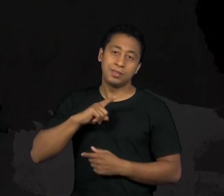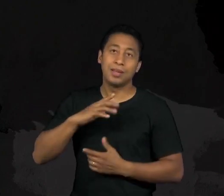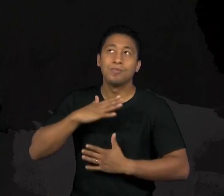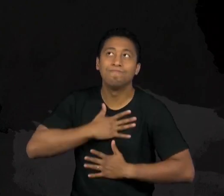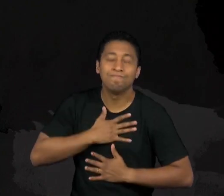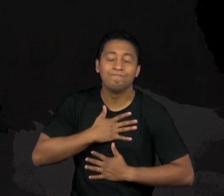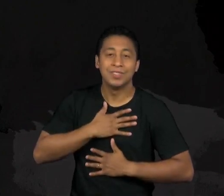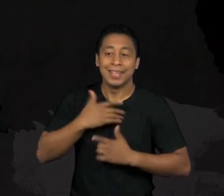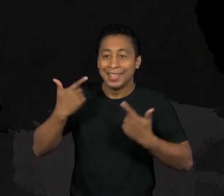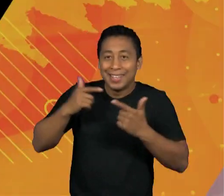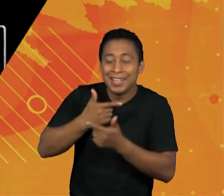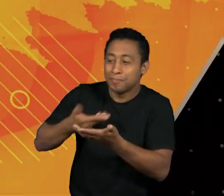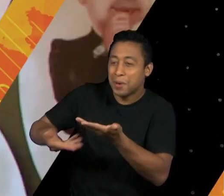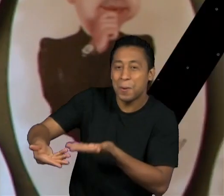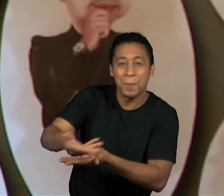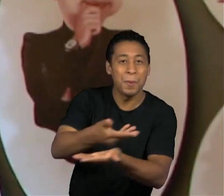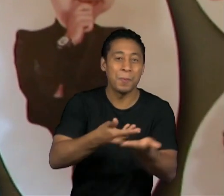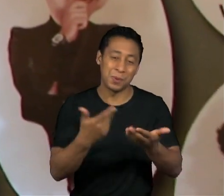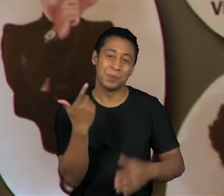interação social.